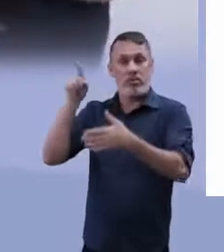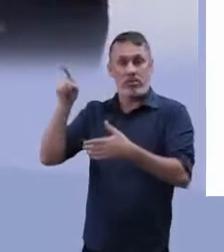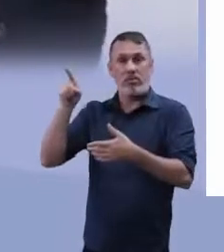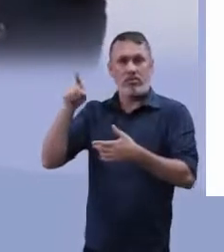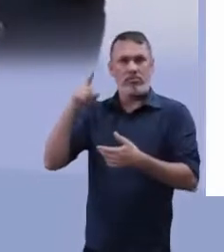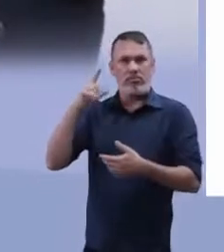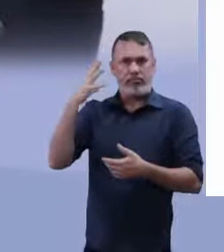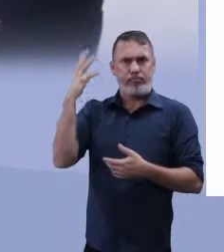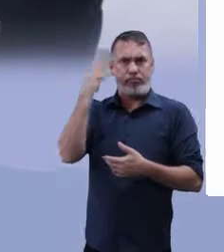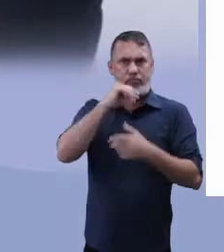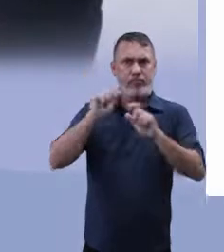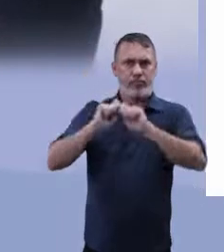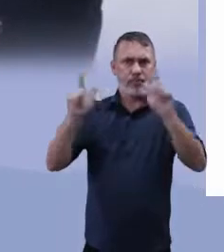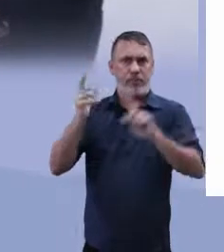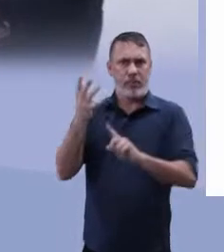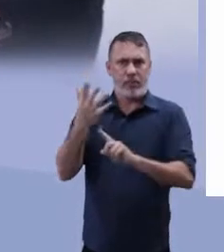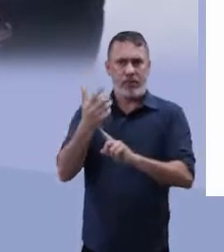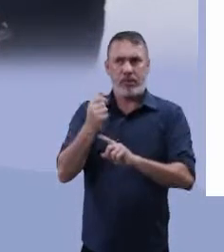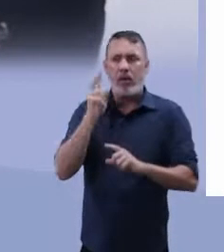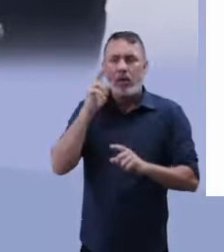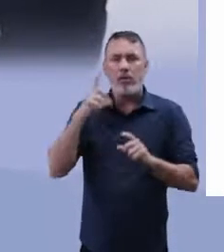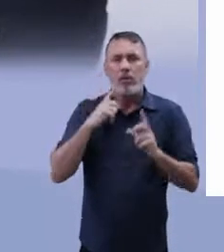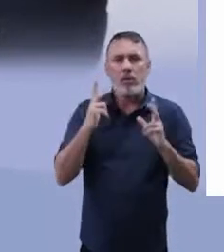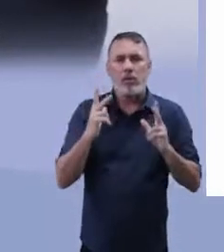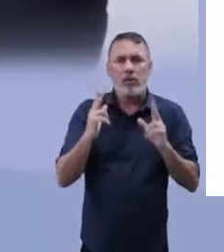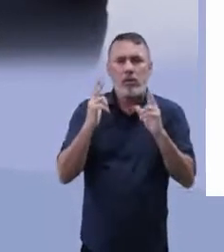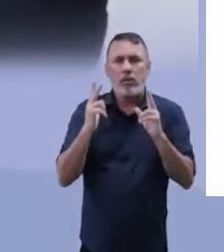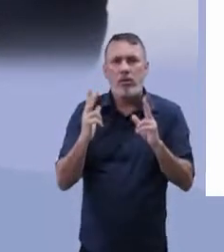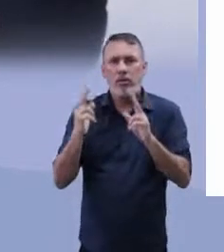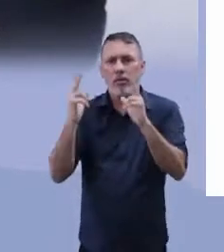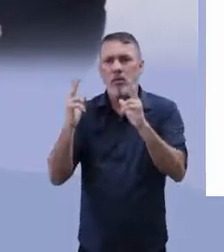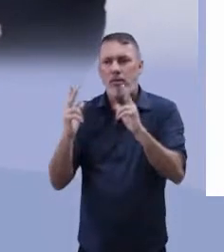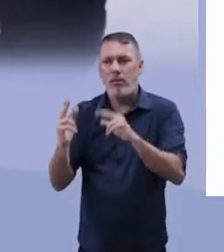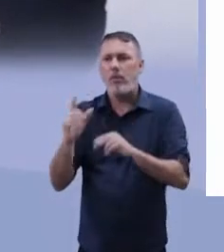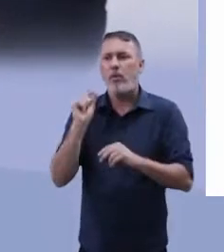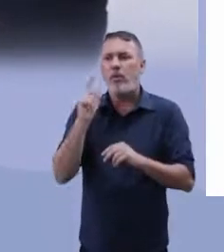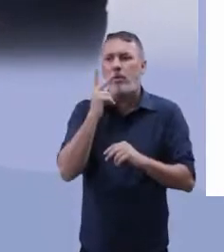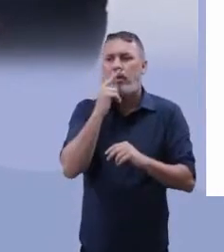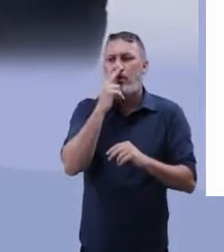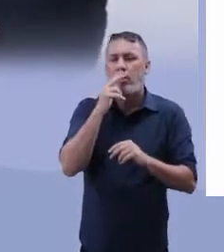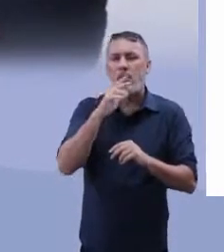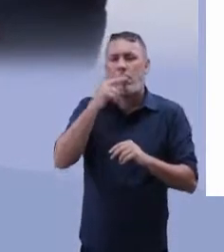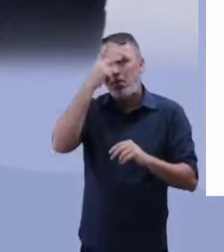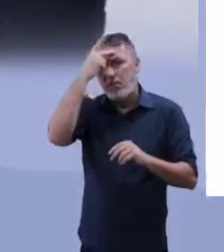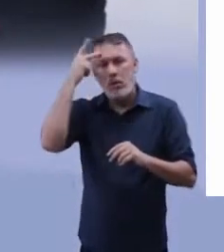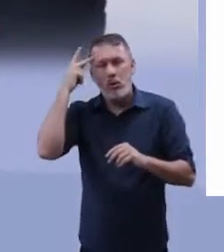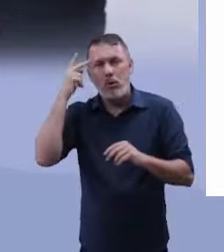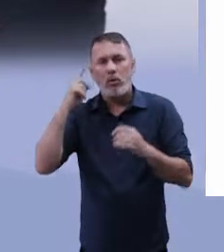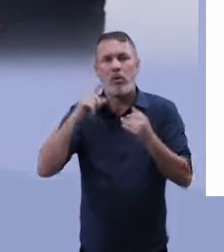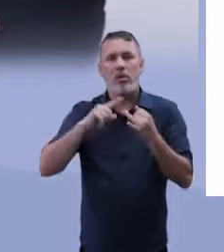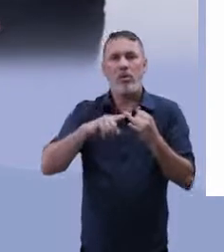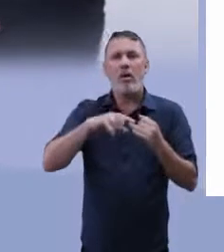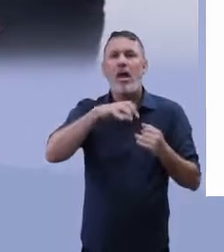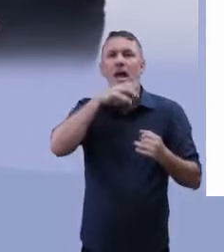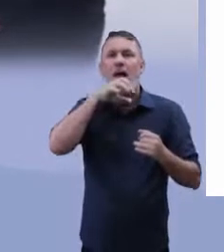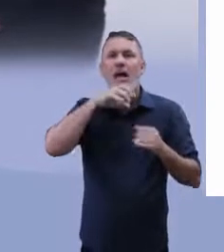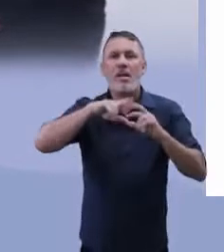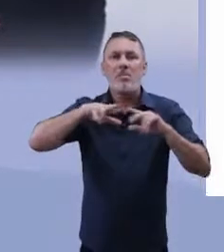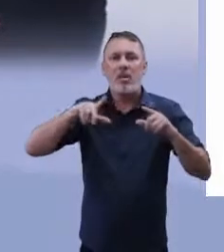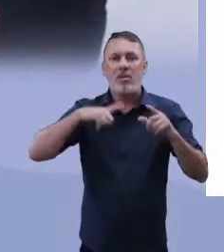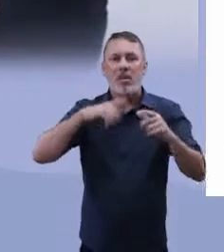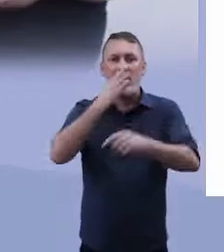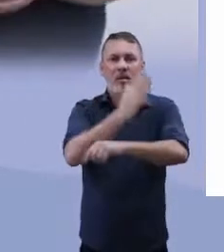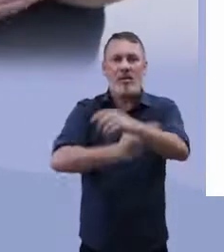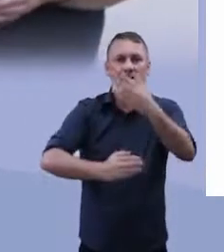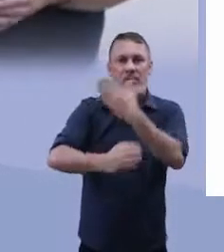Essa obra traz pedaços, fragmentos de pessoas, animais cortados ao